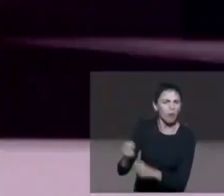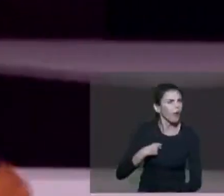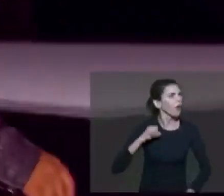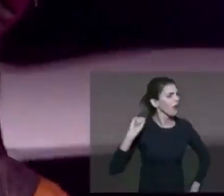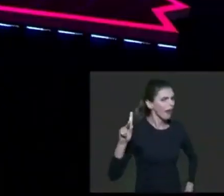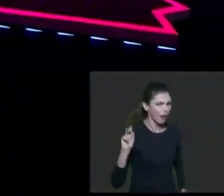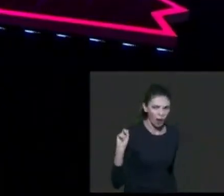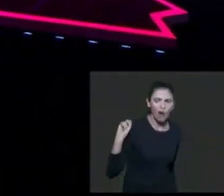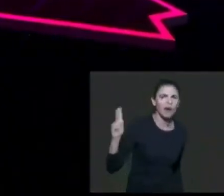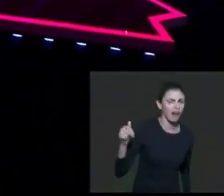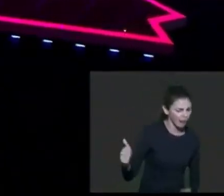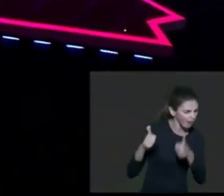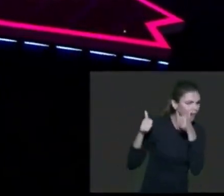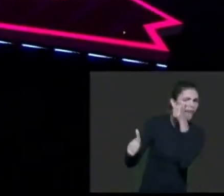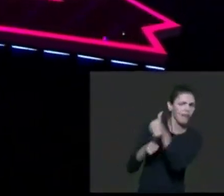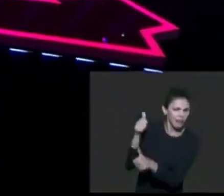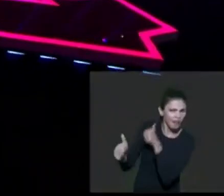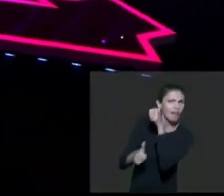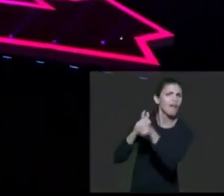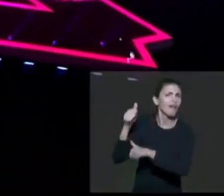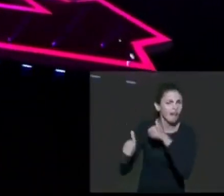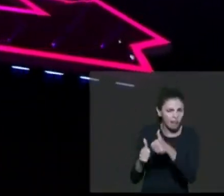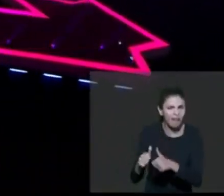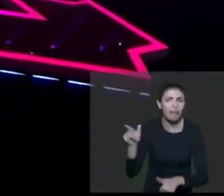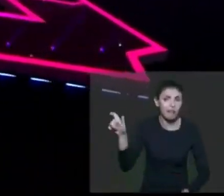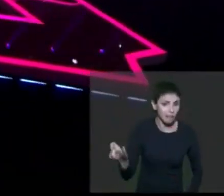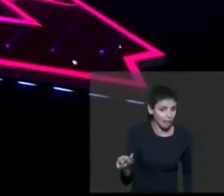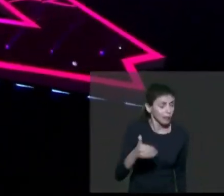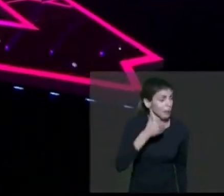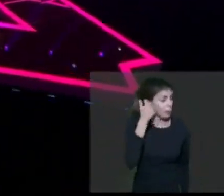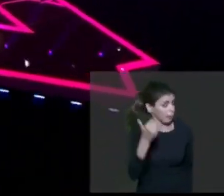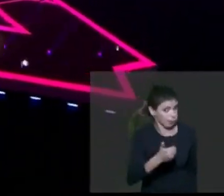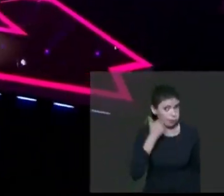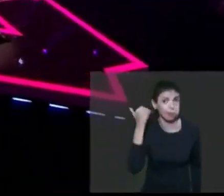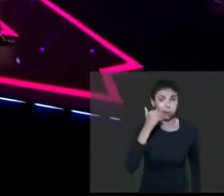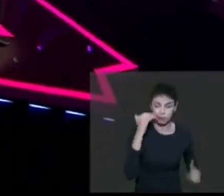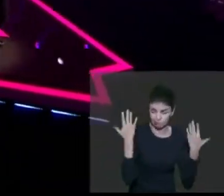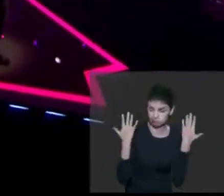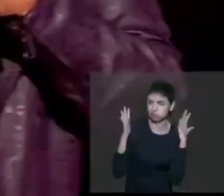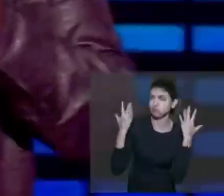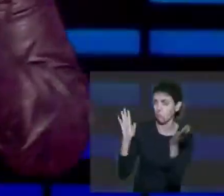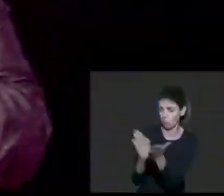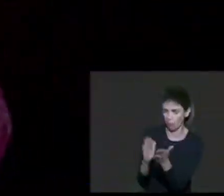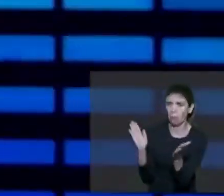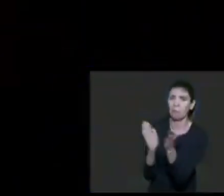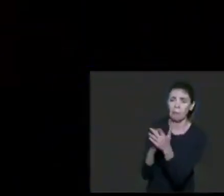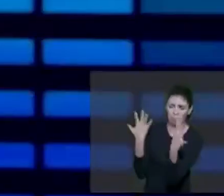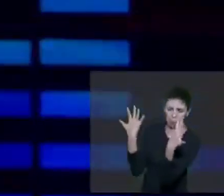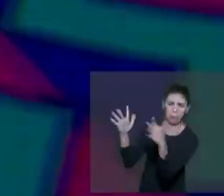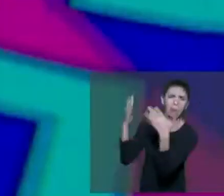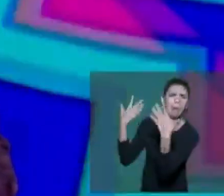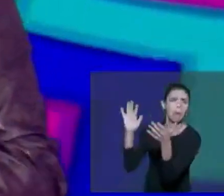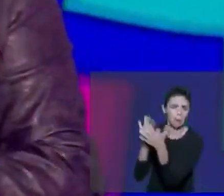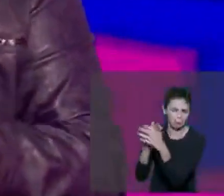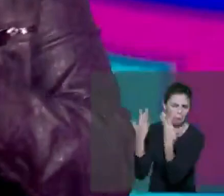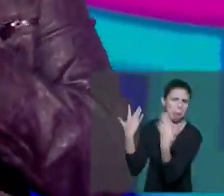um prêmio. Chama no piseiro da Rocheda. Tô nem